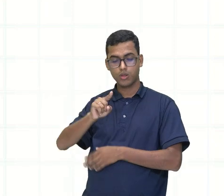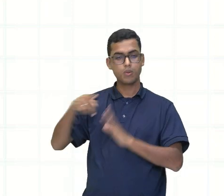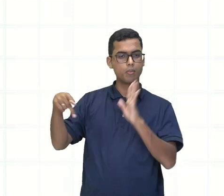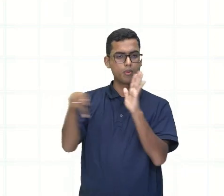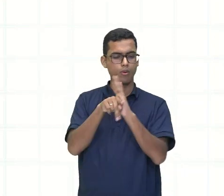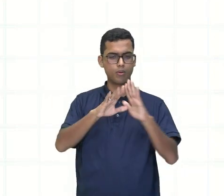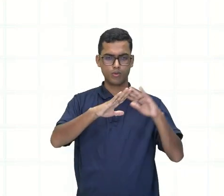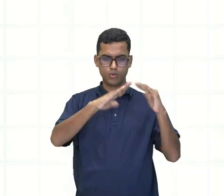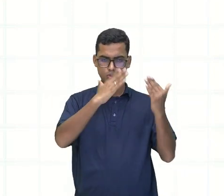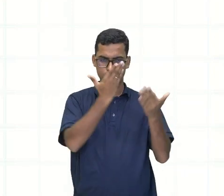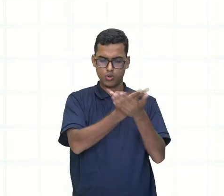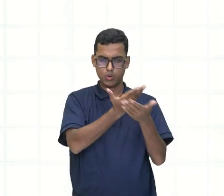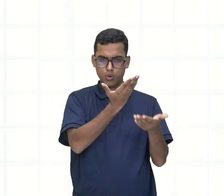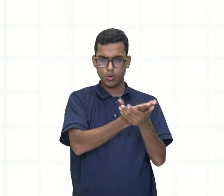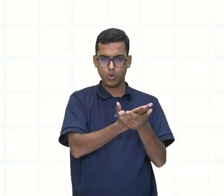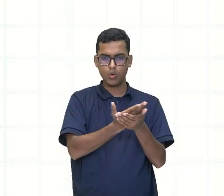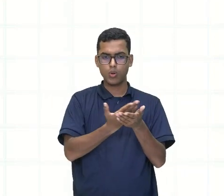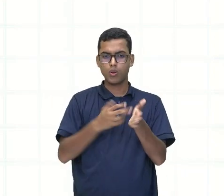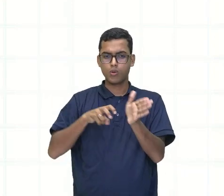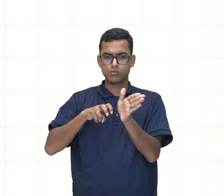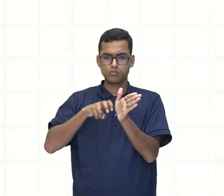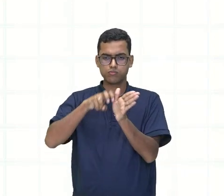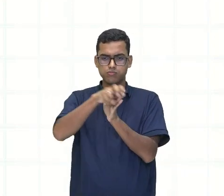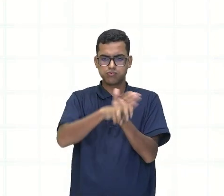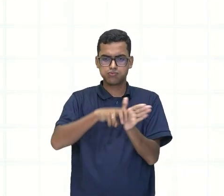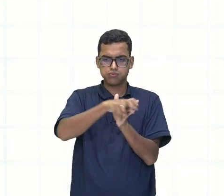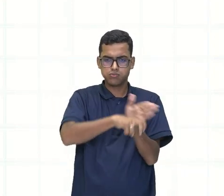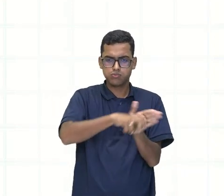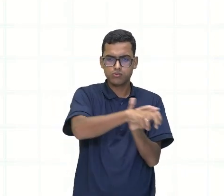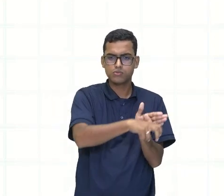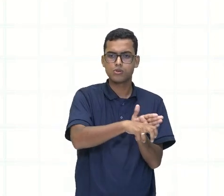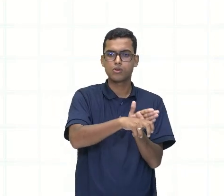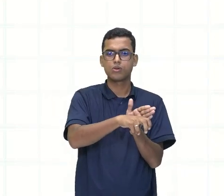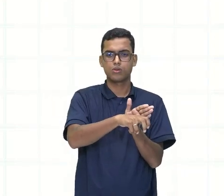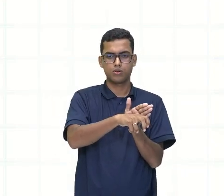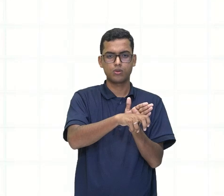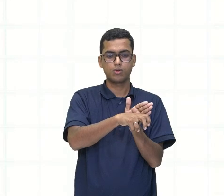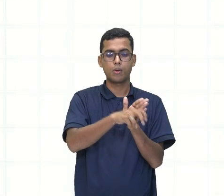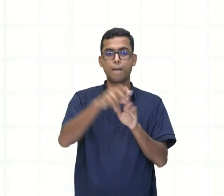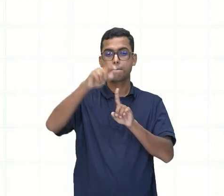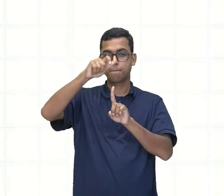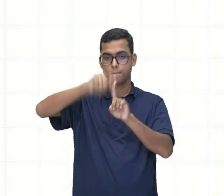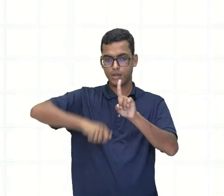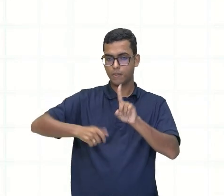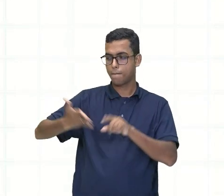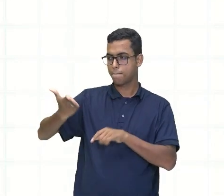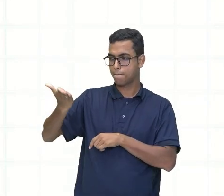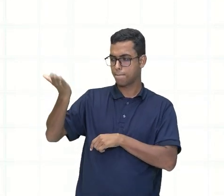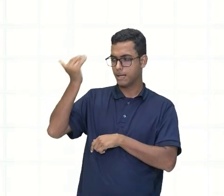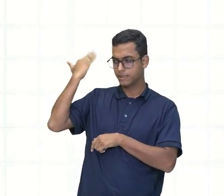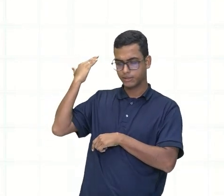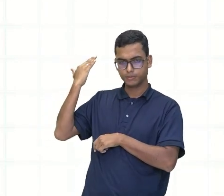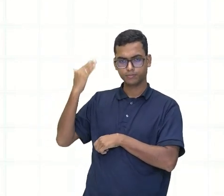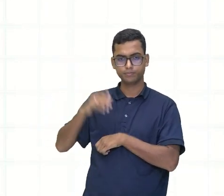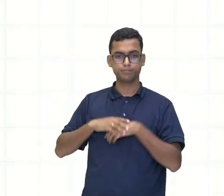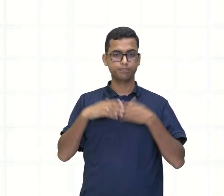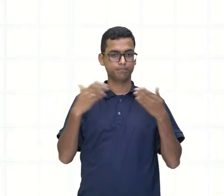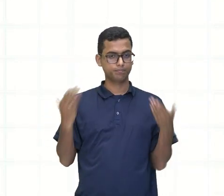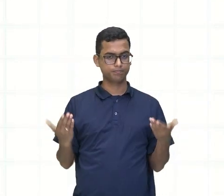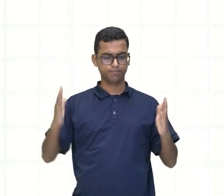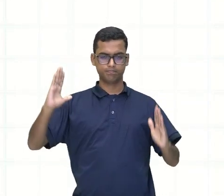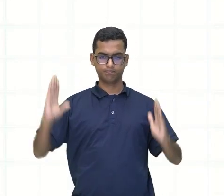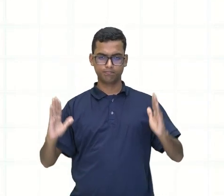passado, ou seja, last month. Então, num determinado período lá no passado, ou seja, no